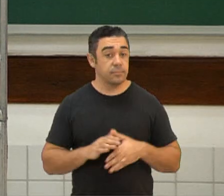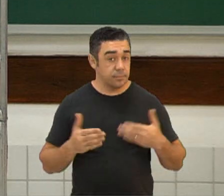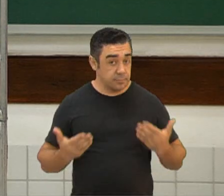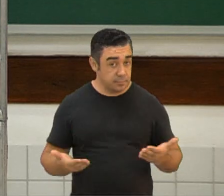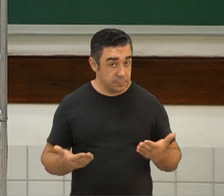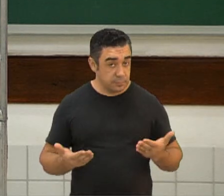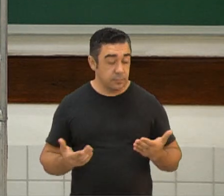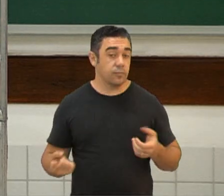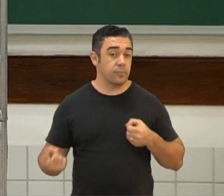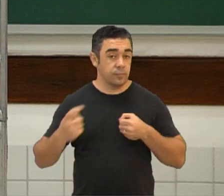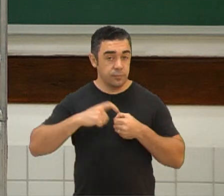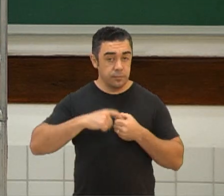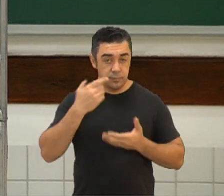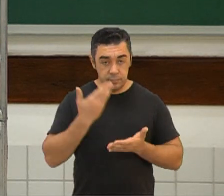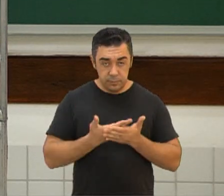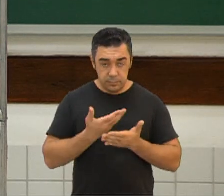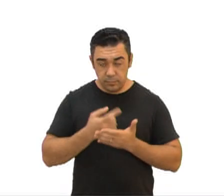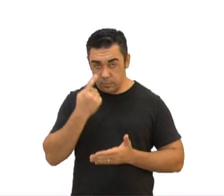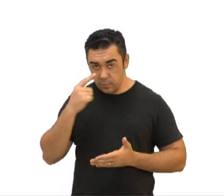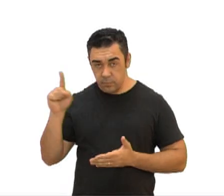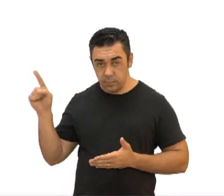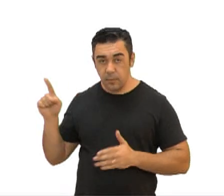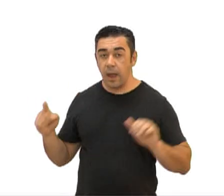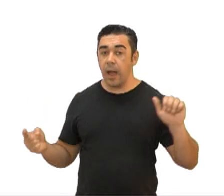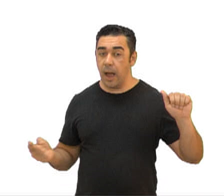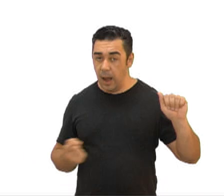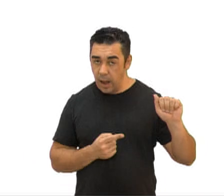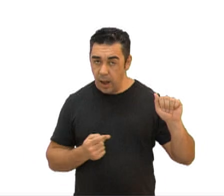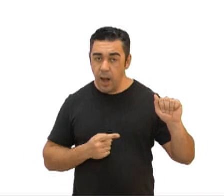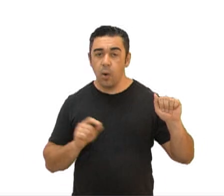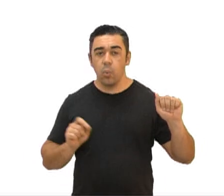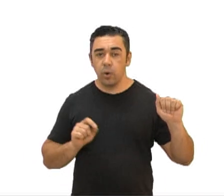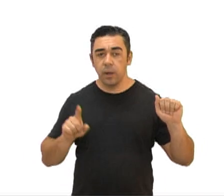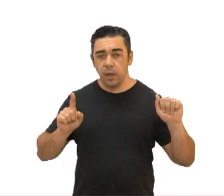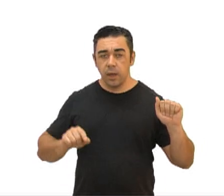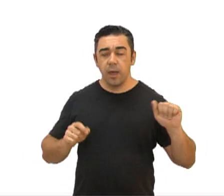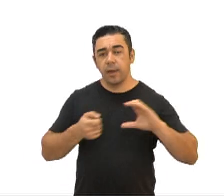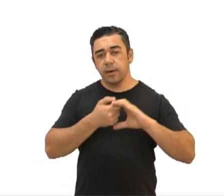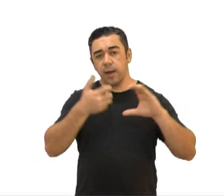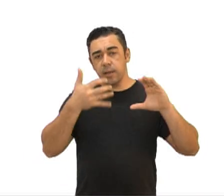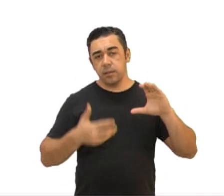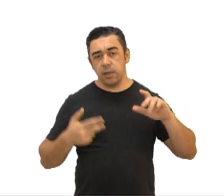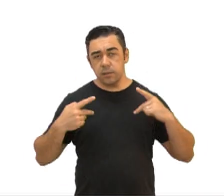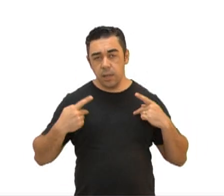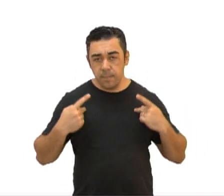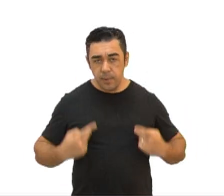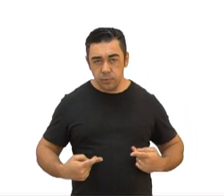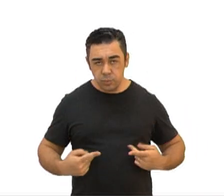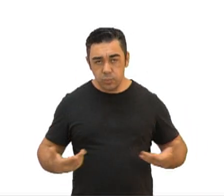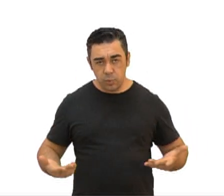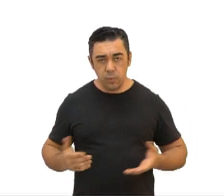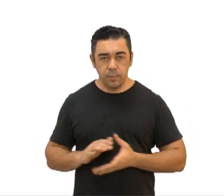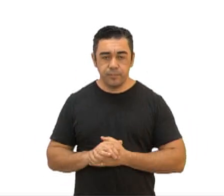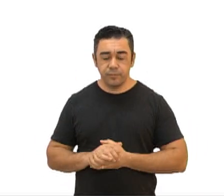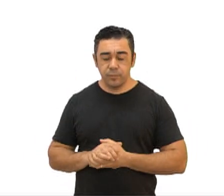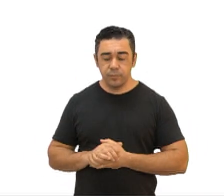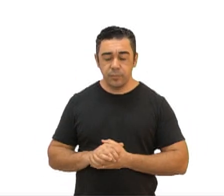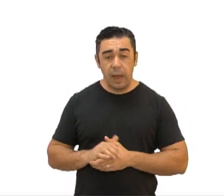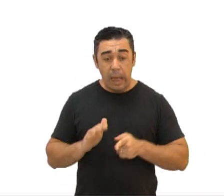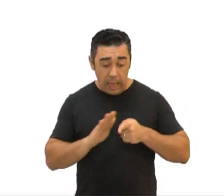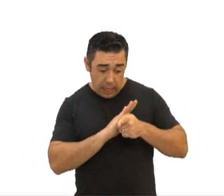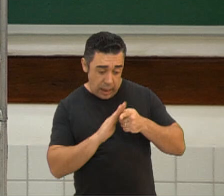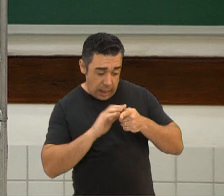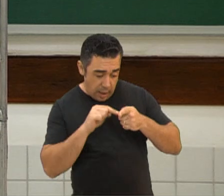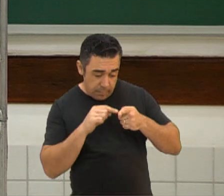Então, galera, retornando, quem marcou a letra A, que nós temos ali uma personificação, parabéns, conseguiu captar. As lâmpadas se encantaram